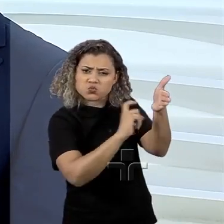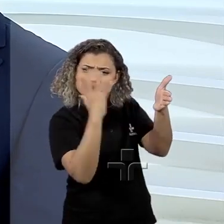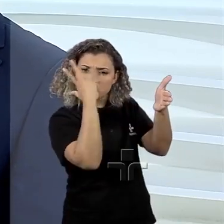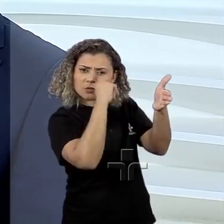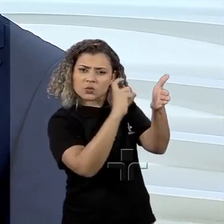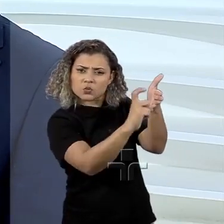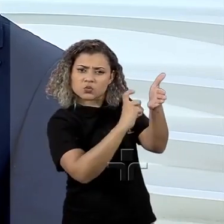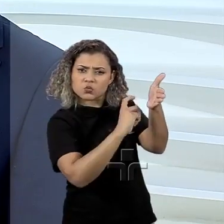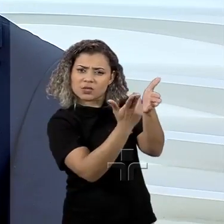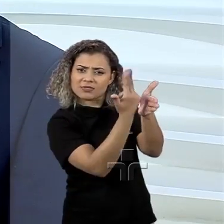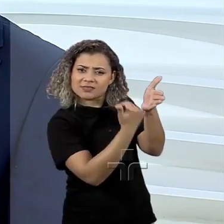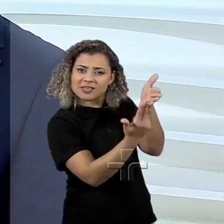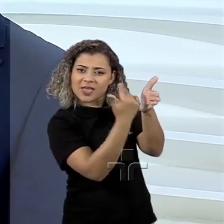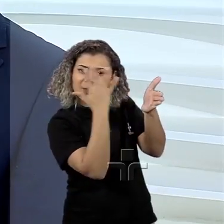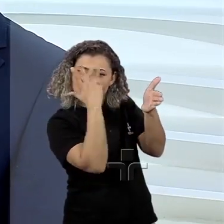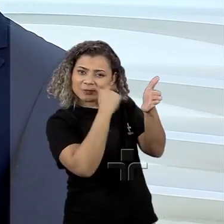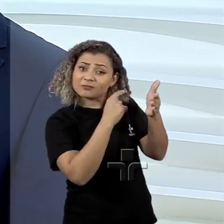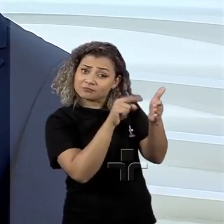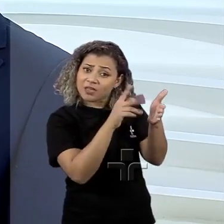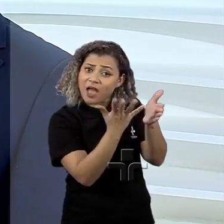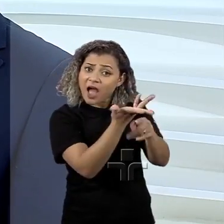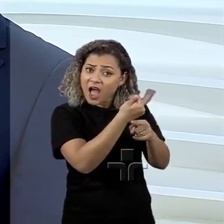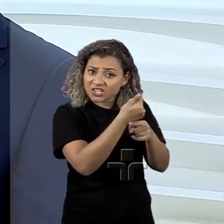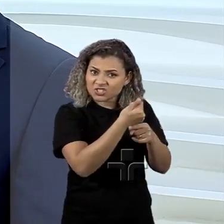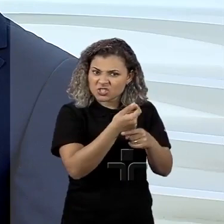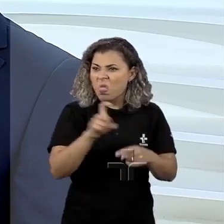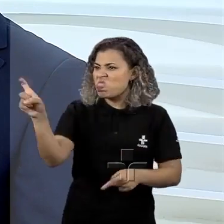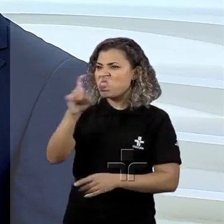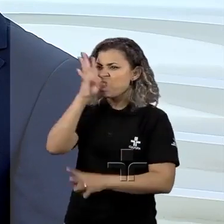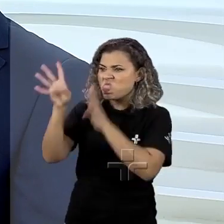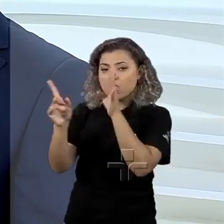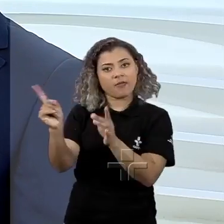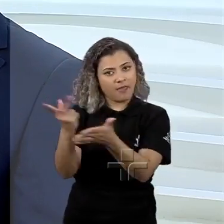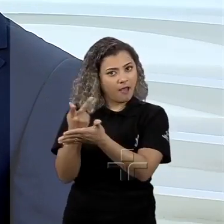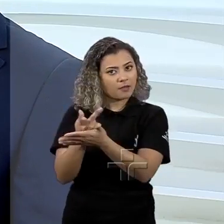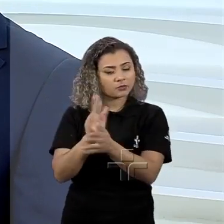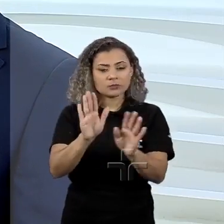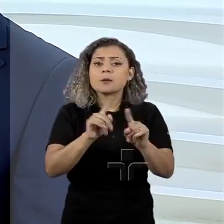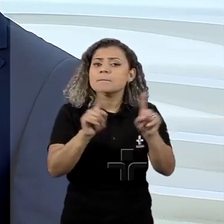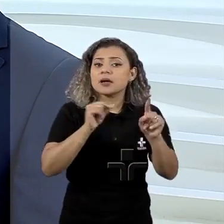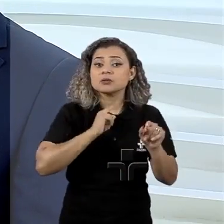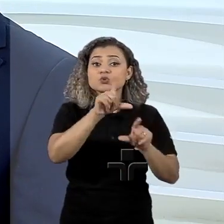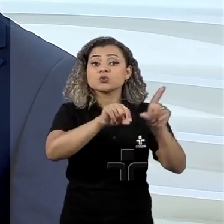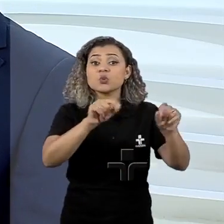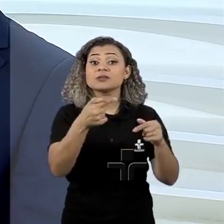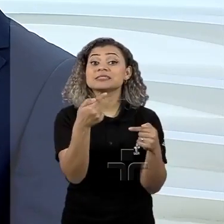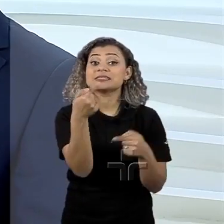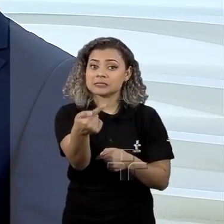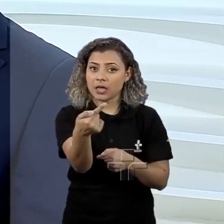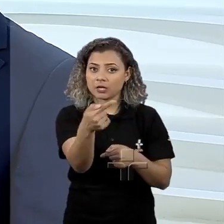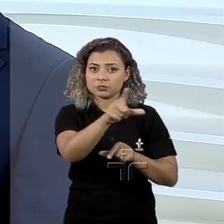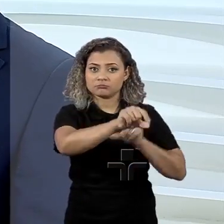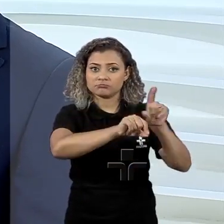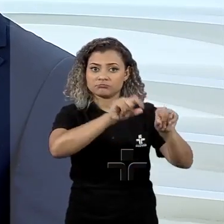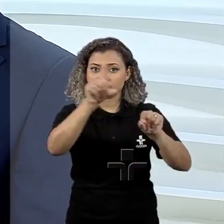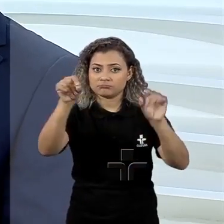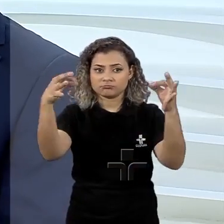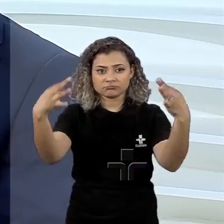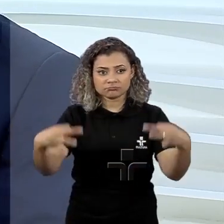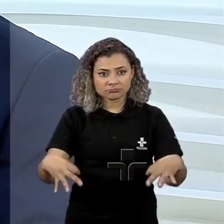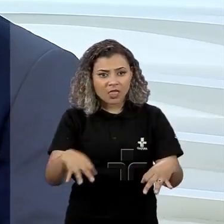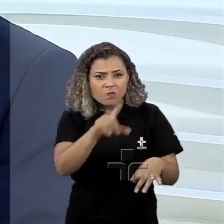agressão, grafite é arte. Então, nós selecionamos 7 painéis que estavam ali em ordem, não tinham sido pichados,